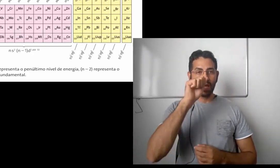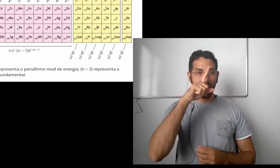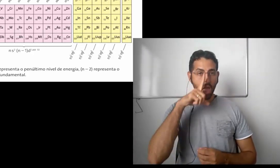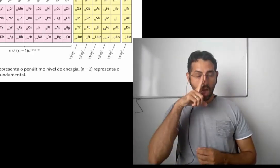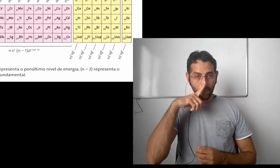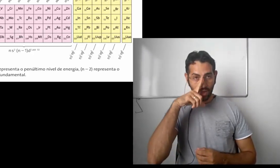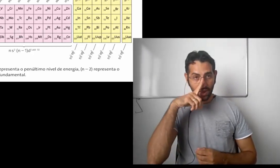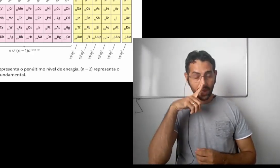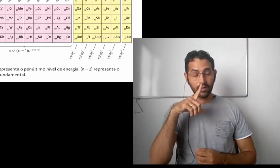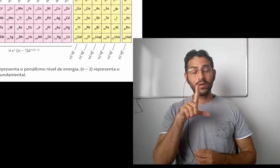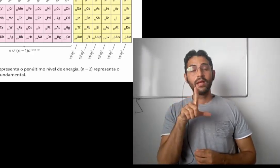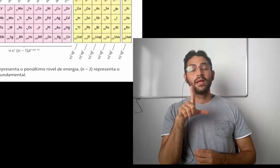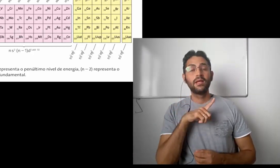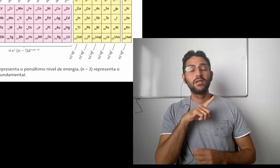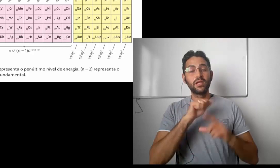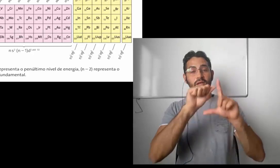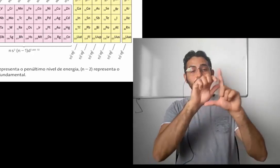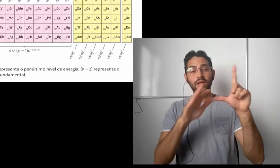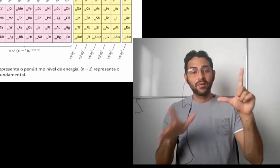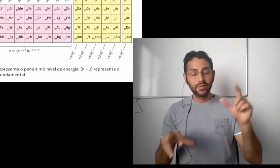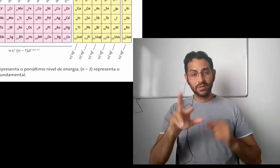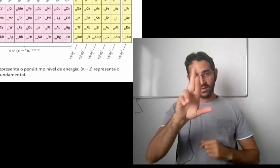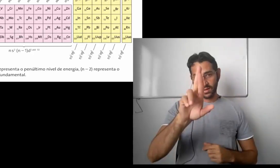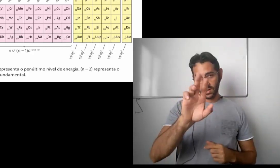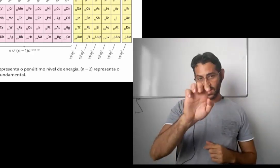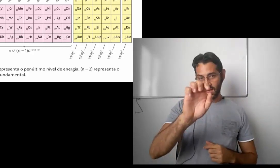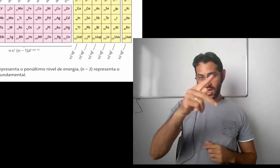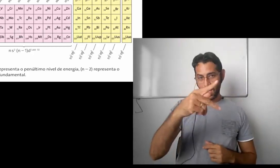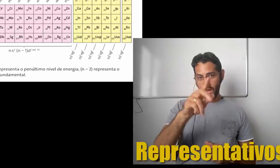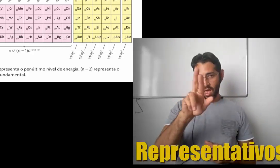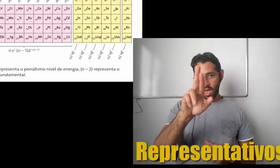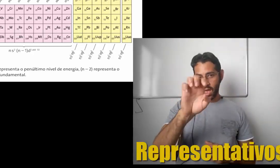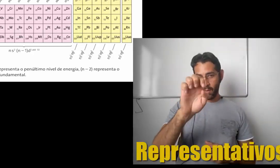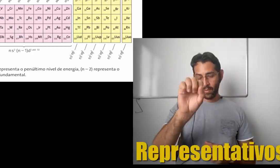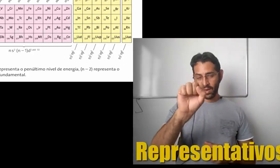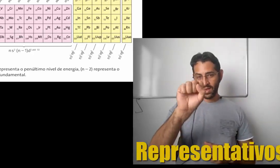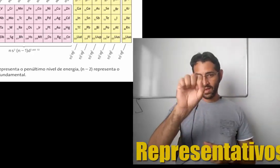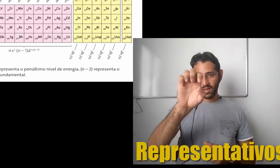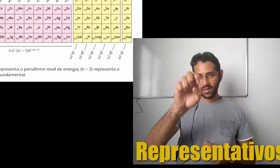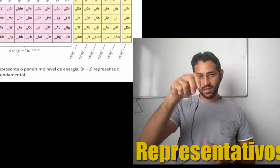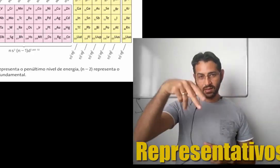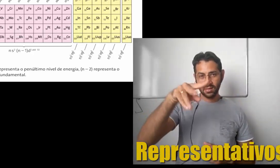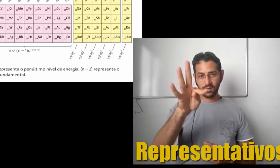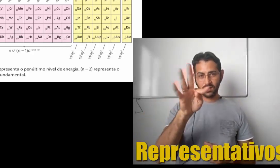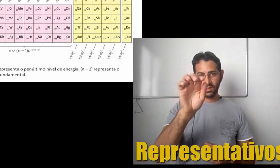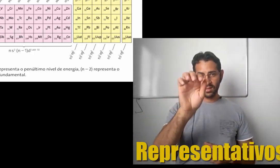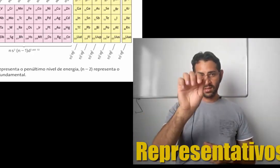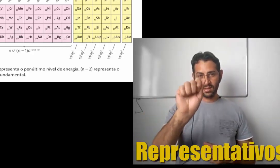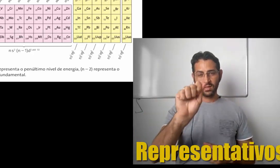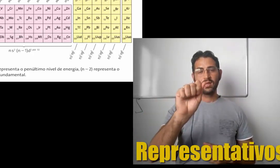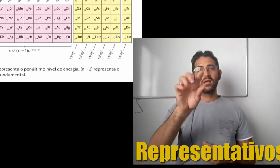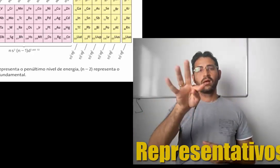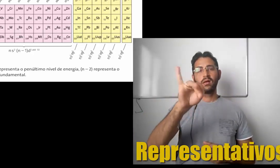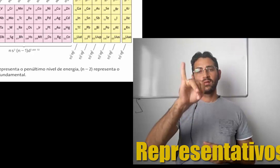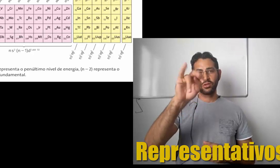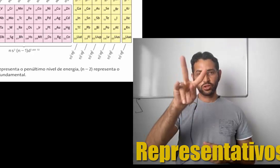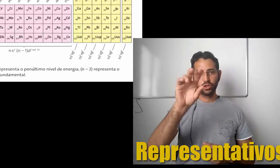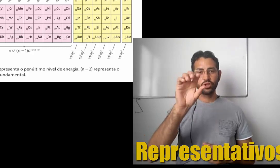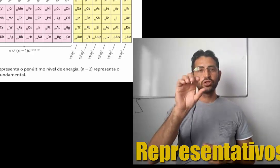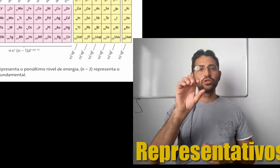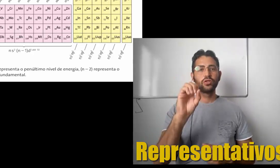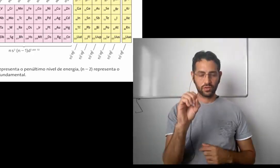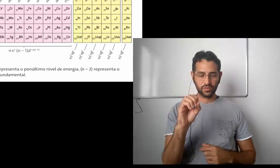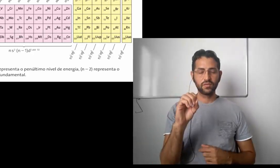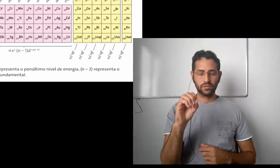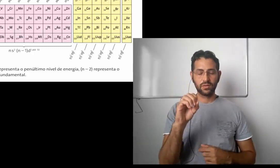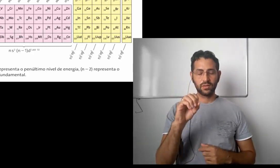Então, existem os elementos representativos em amarelo, está aqui do lado esquerdo, e